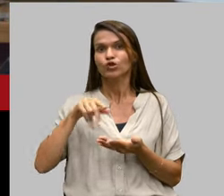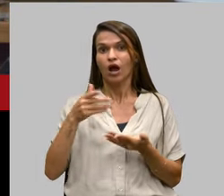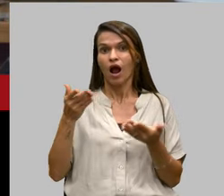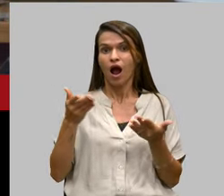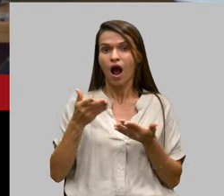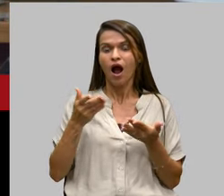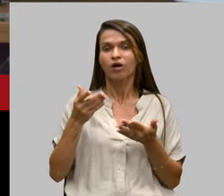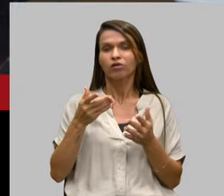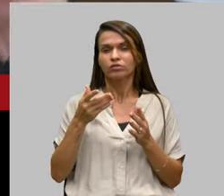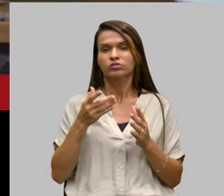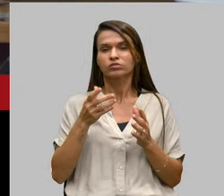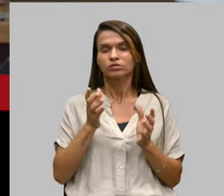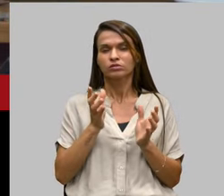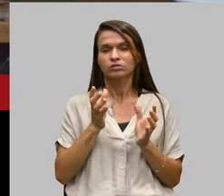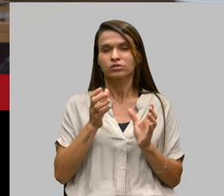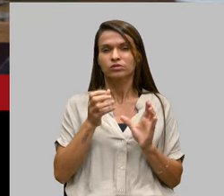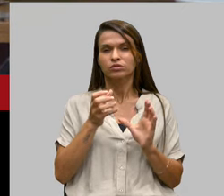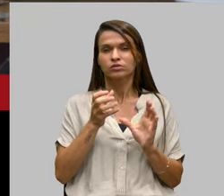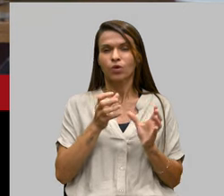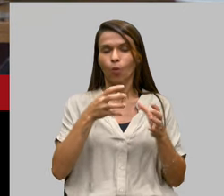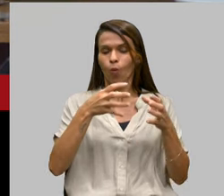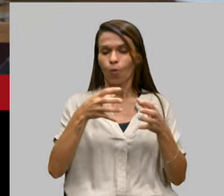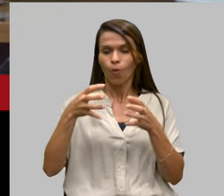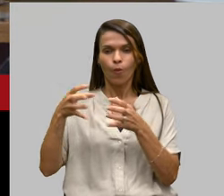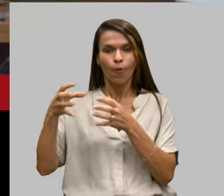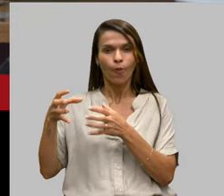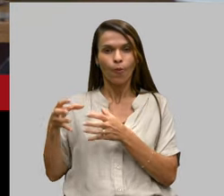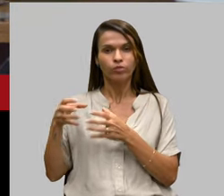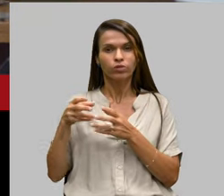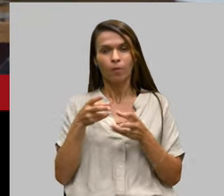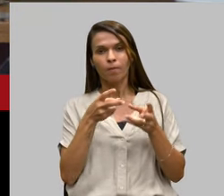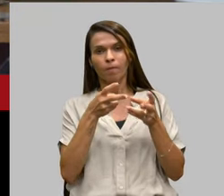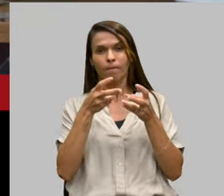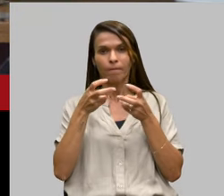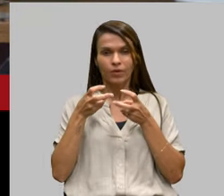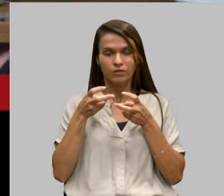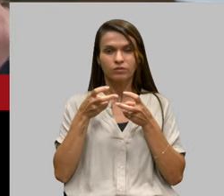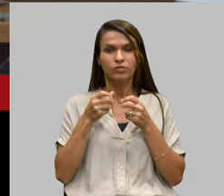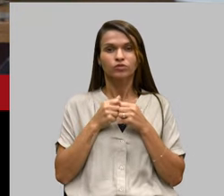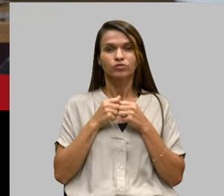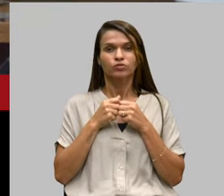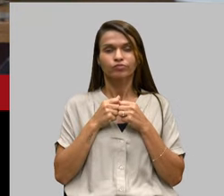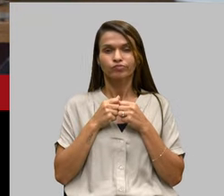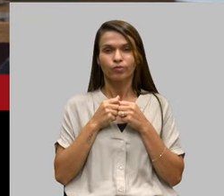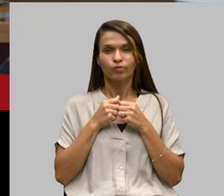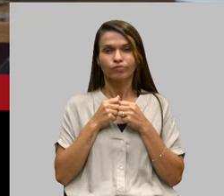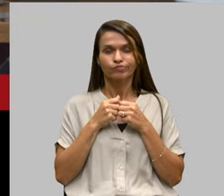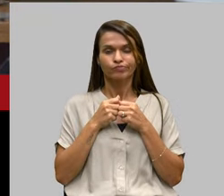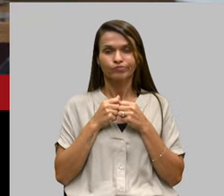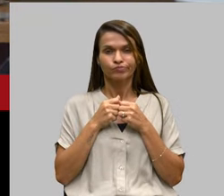categorias estão eh percebendo do do que se trata né